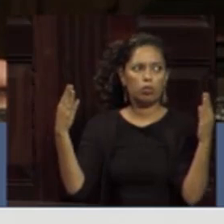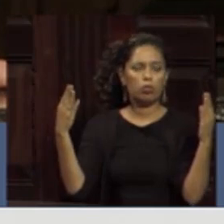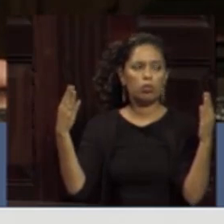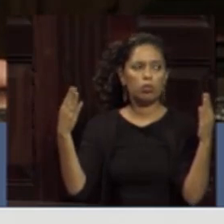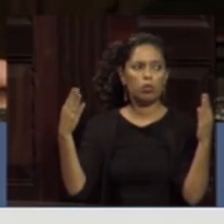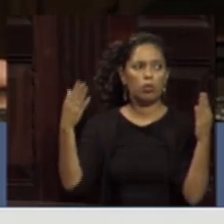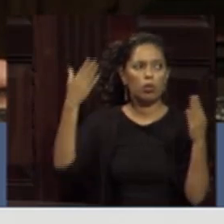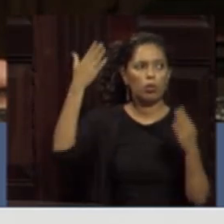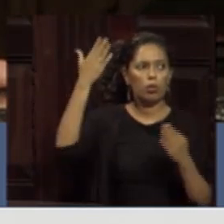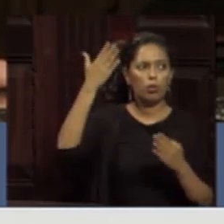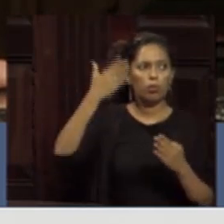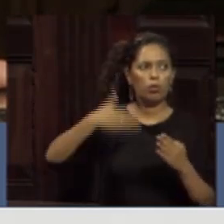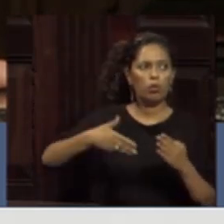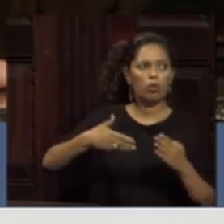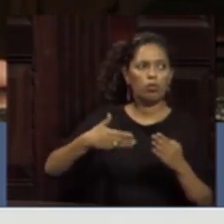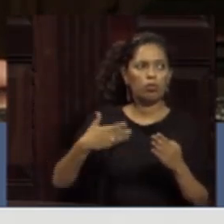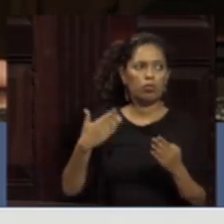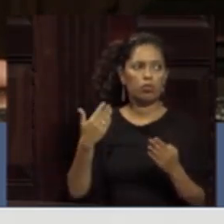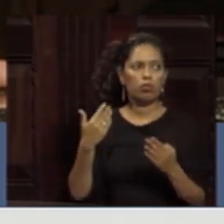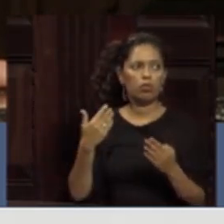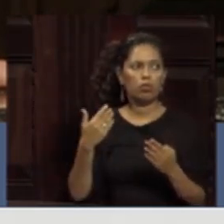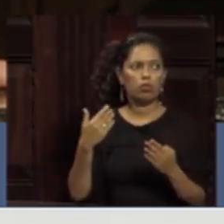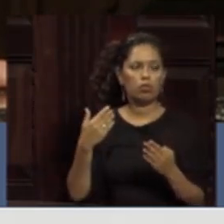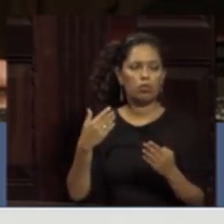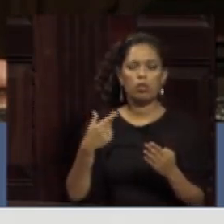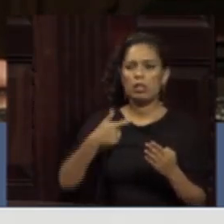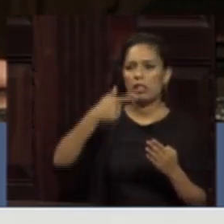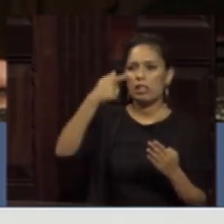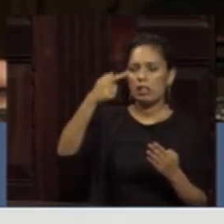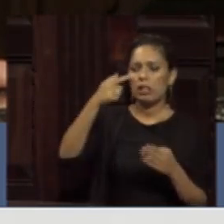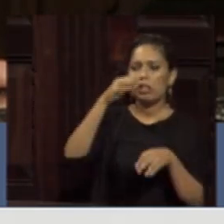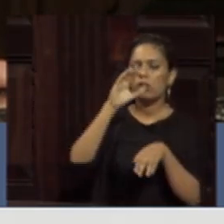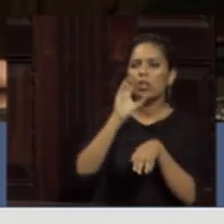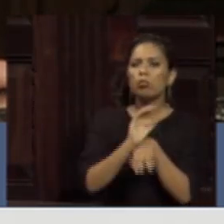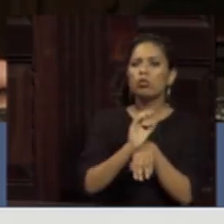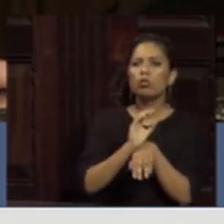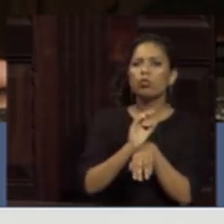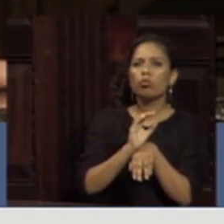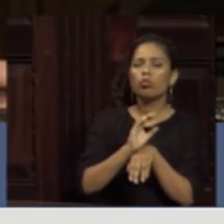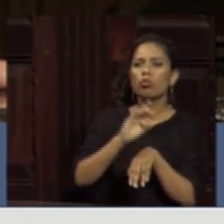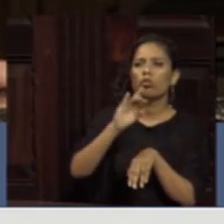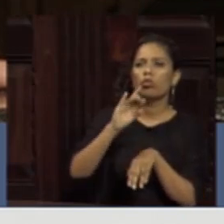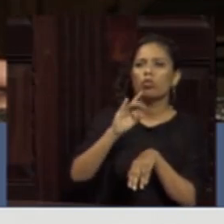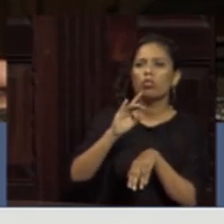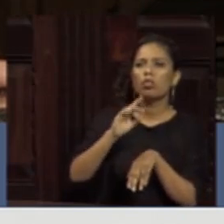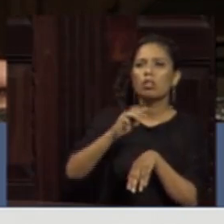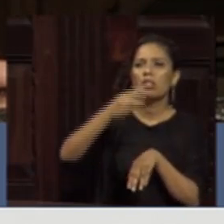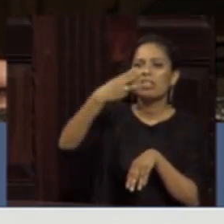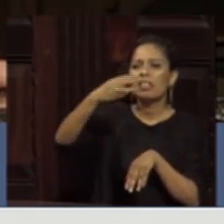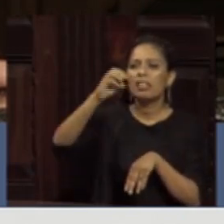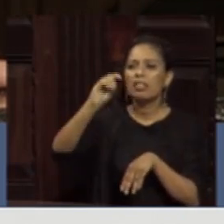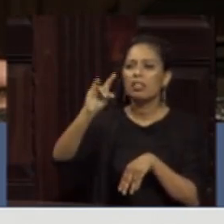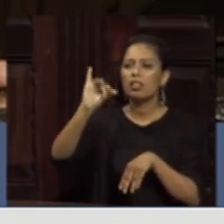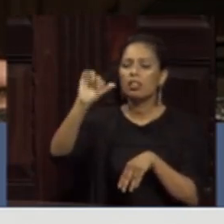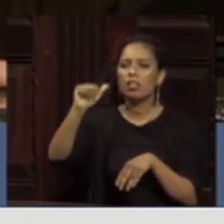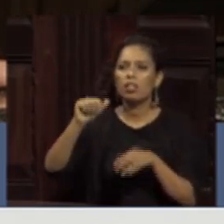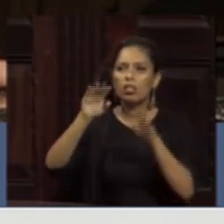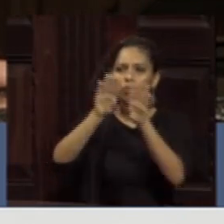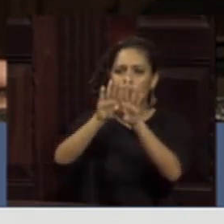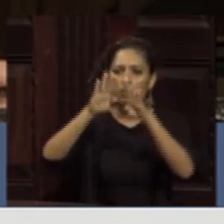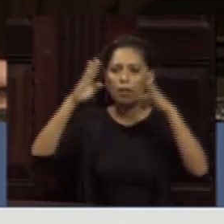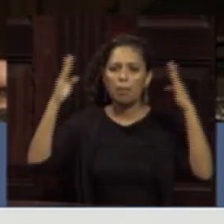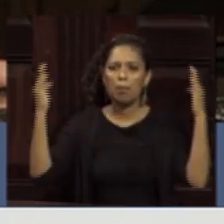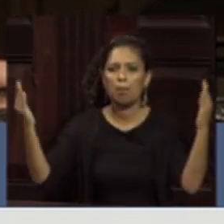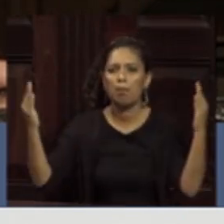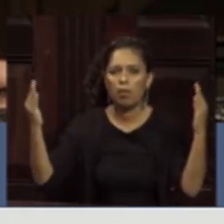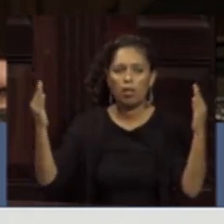irá até 7 de abril, 30 dias de janela para os senhores